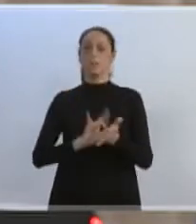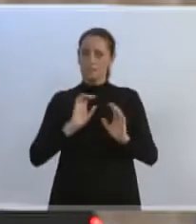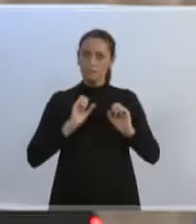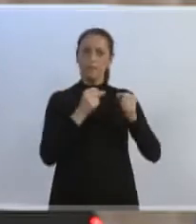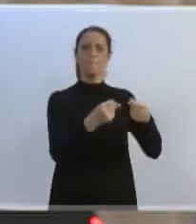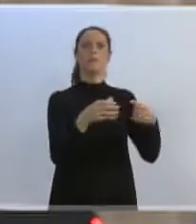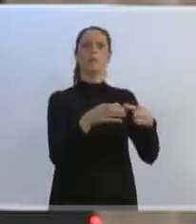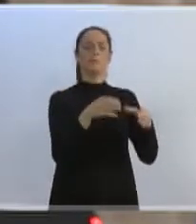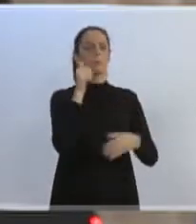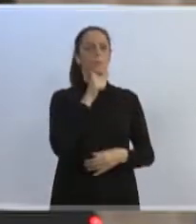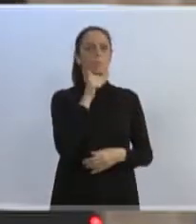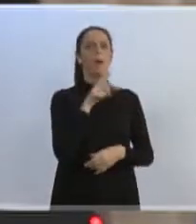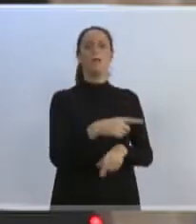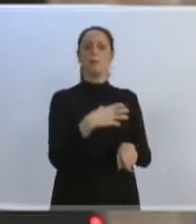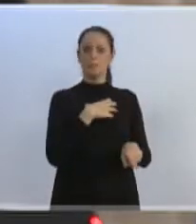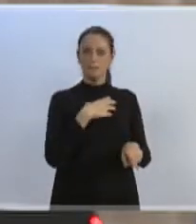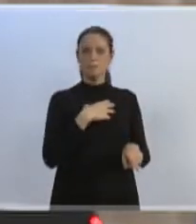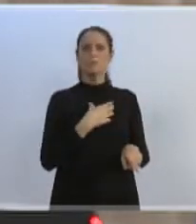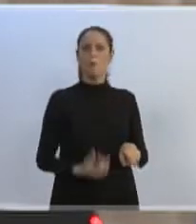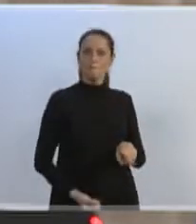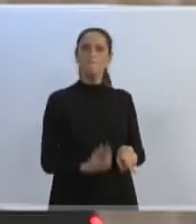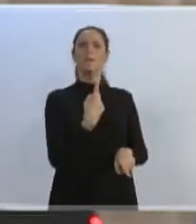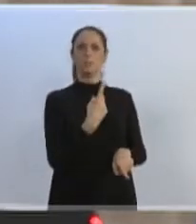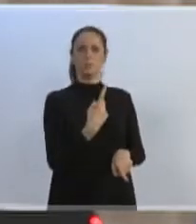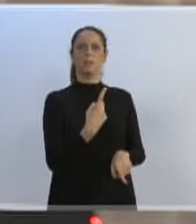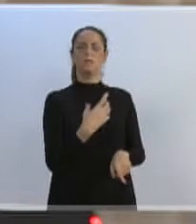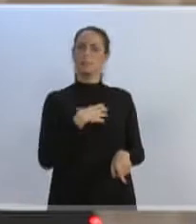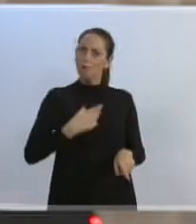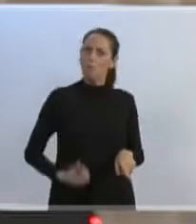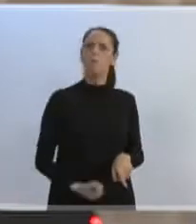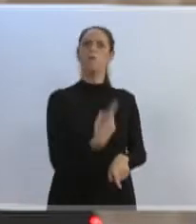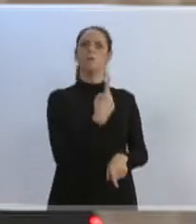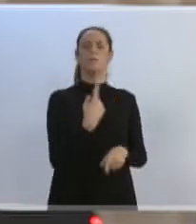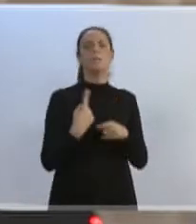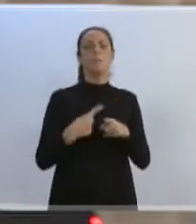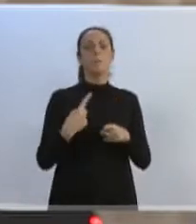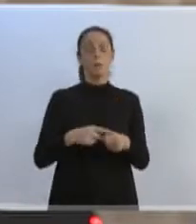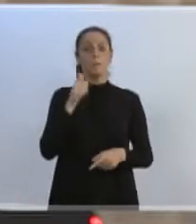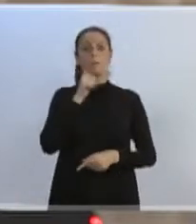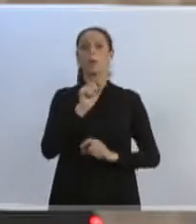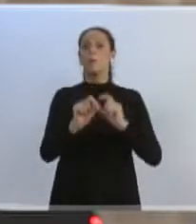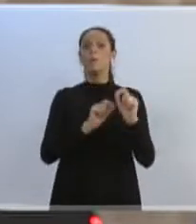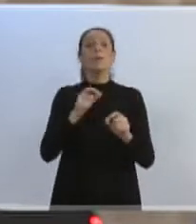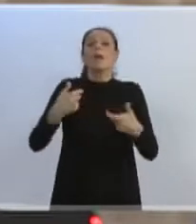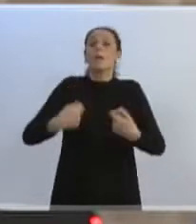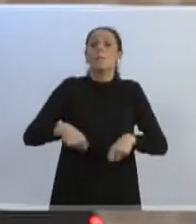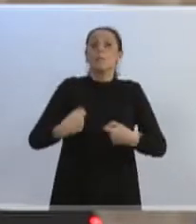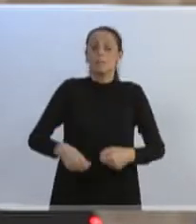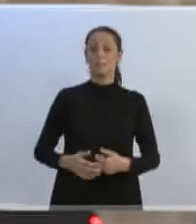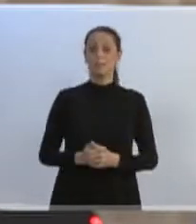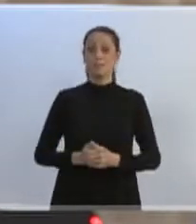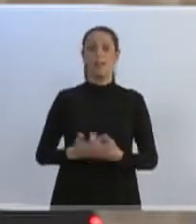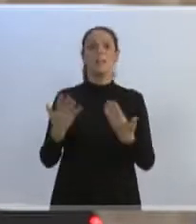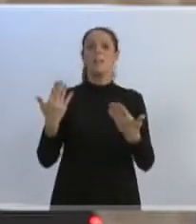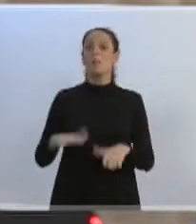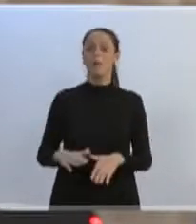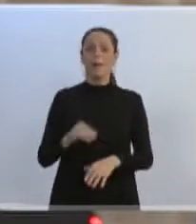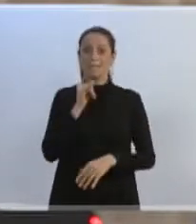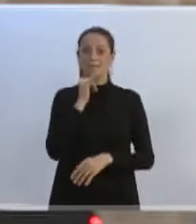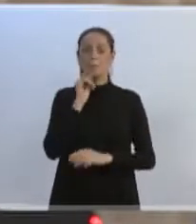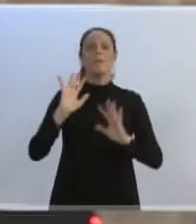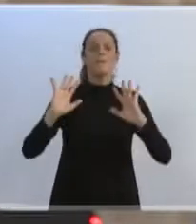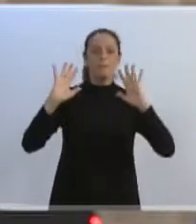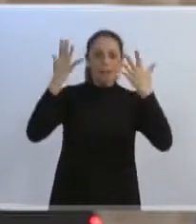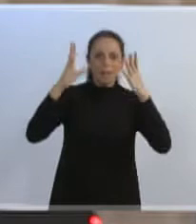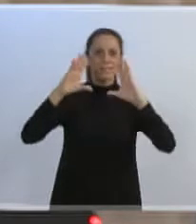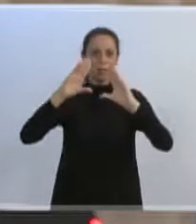que se sentiram, sim, agredidas com essa questão. Sentiram agredidas porque o que as mulheres precisam não é meia entrada em festas noturnas, mas